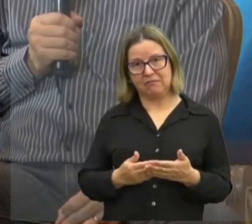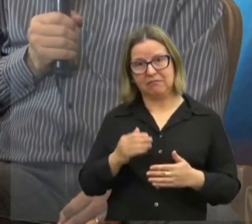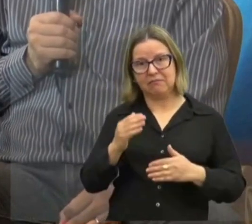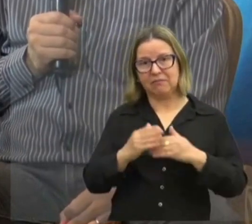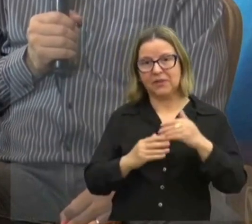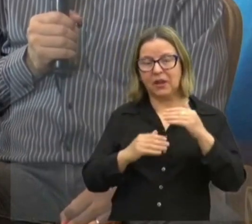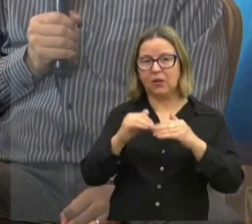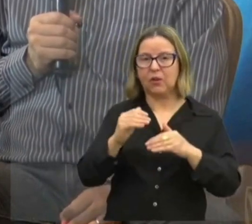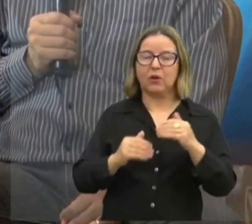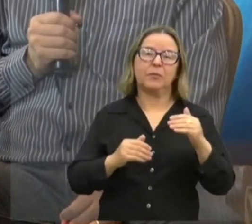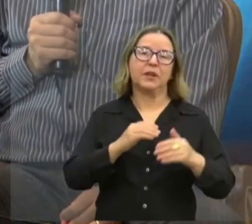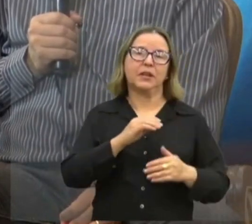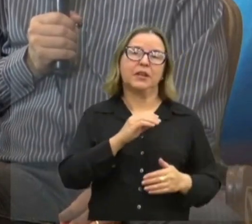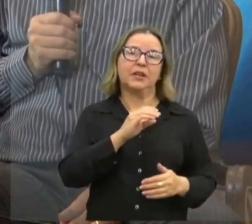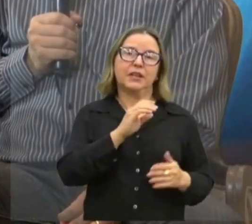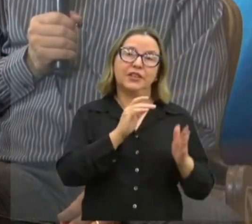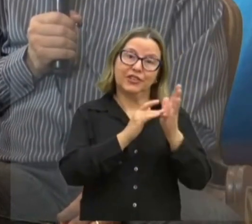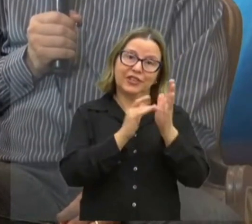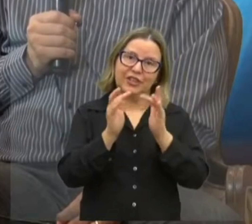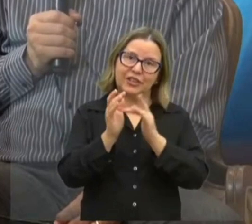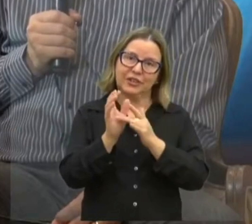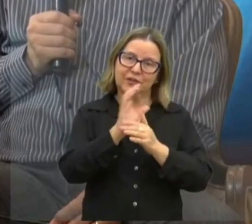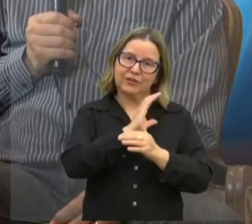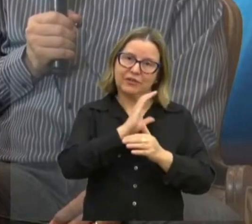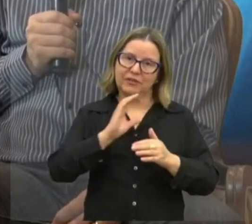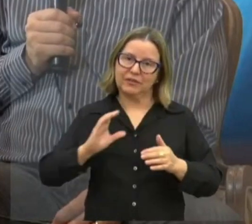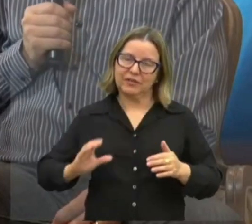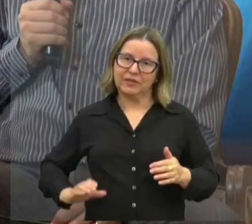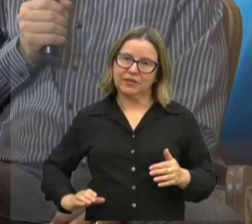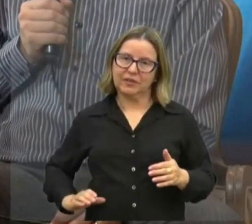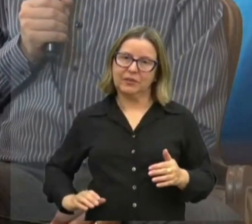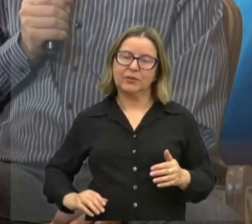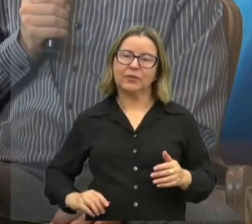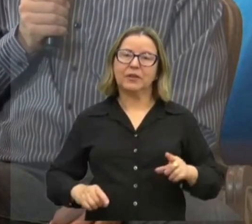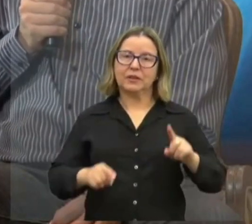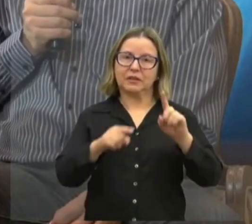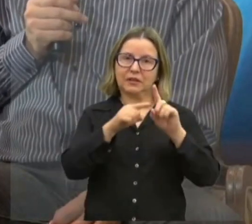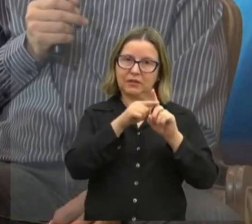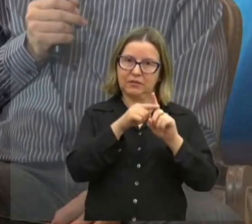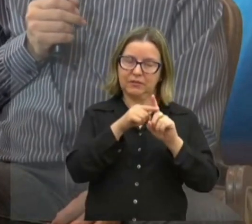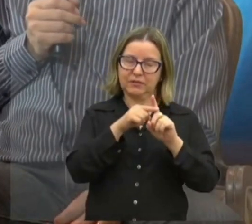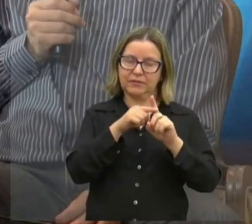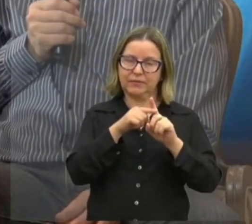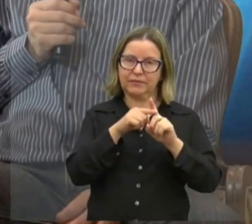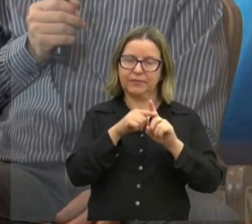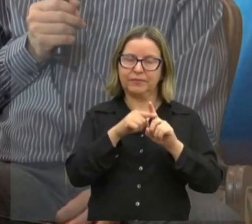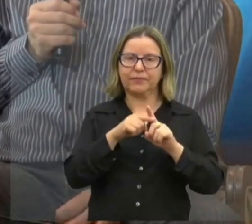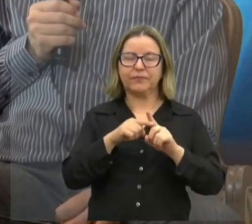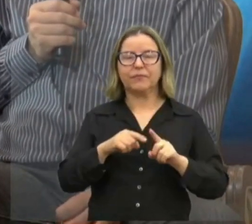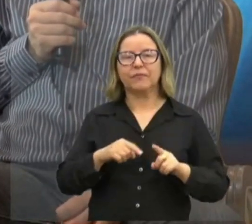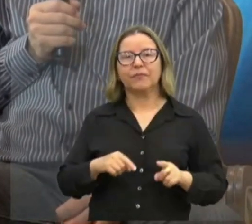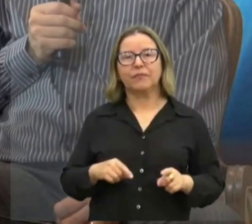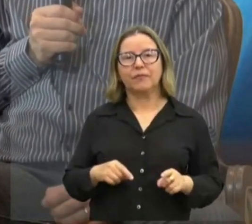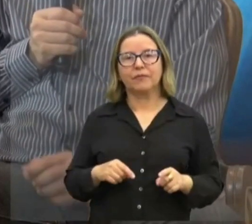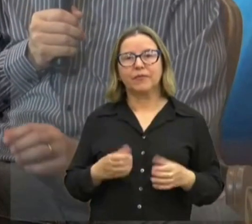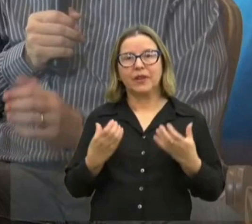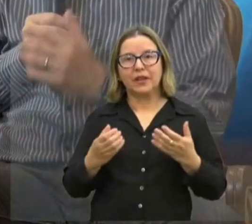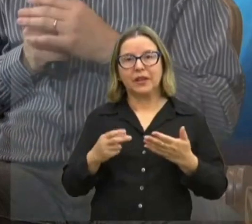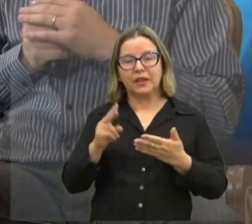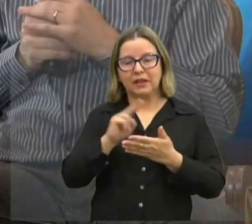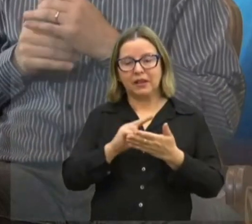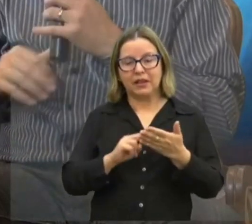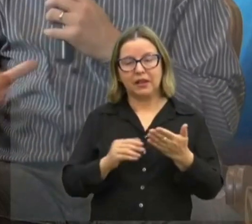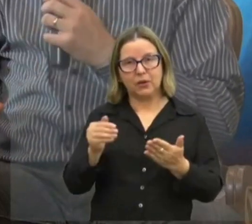Cristo fez na cruz em meu favor. Amém. Nada disso faz. diferença, né? Eu queria ler um último versículo,